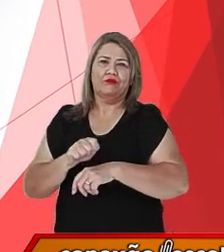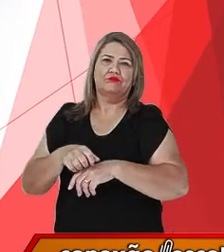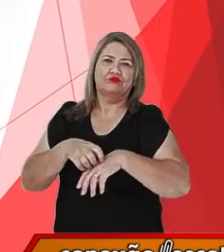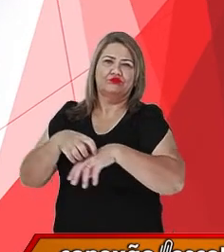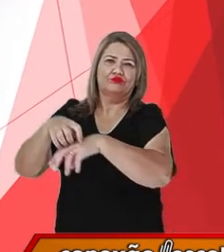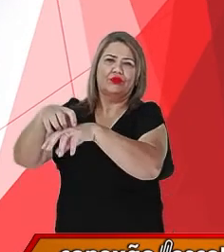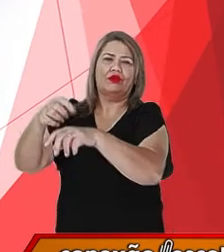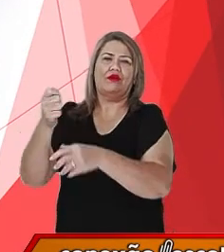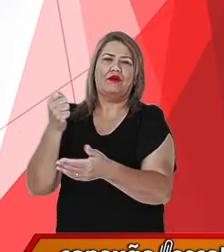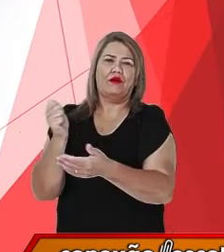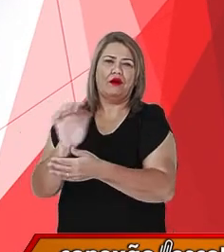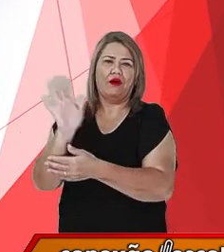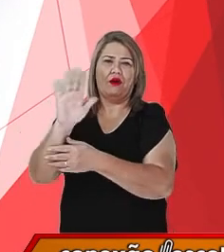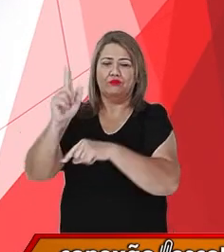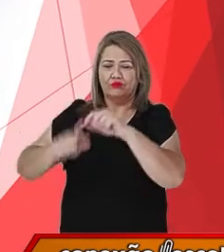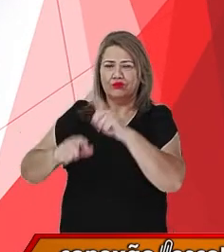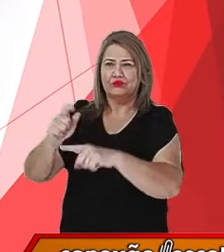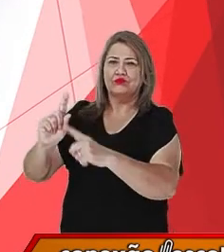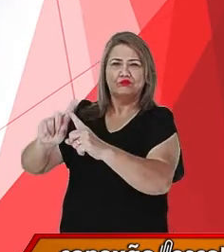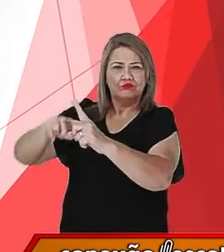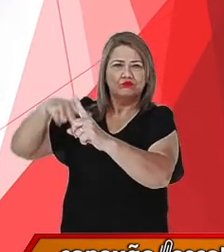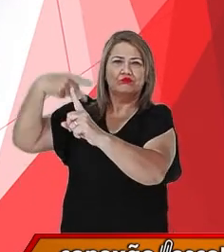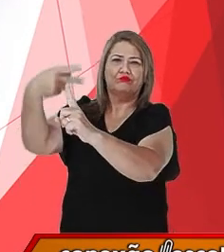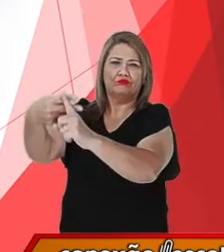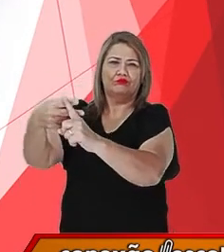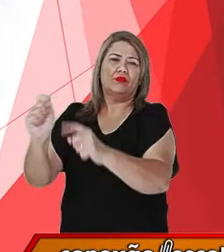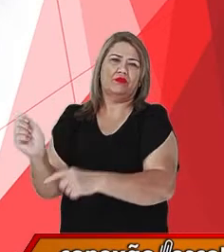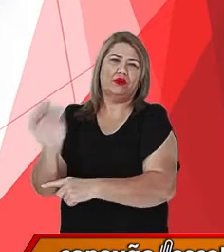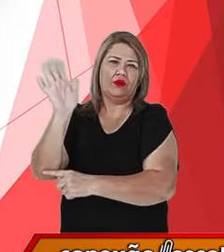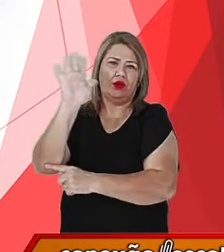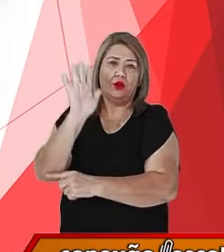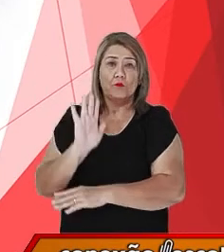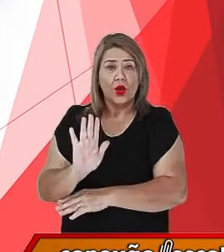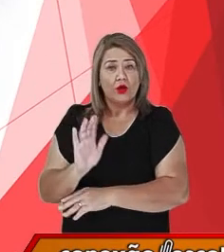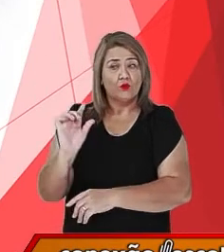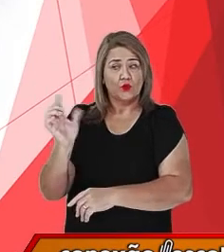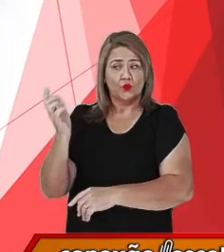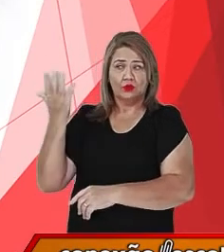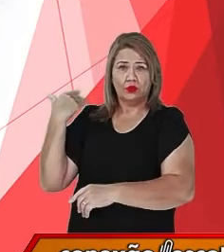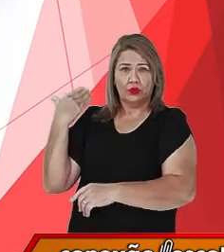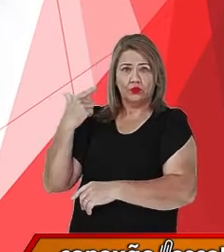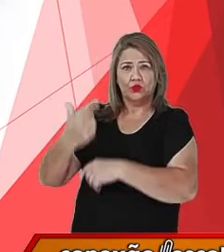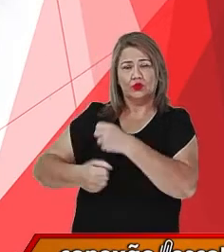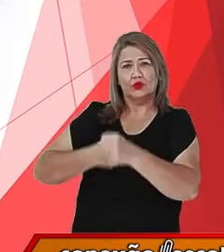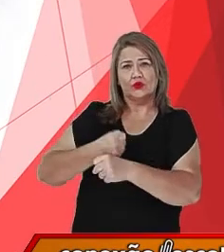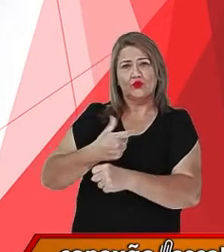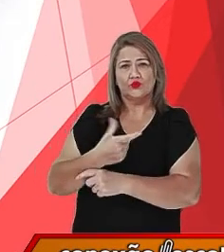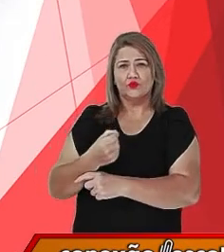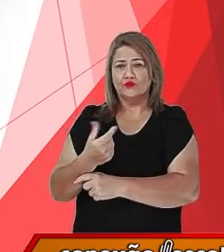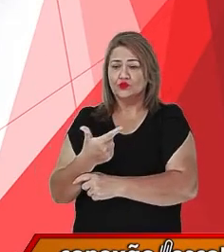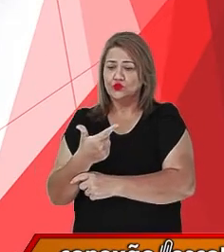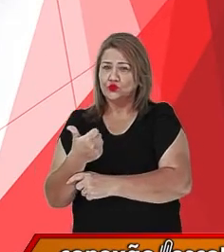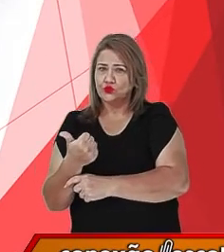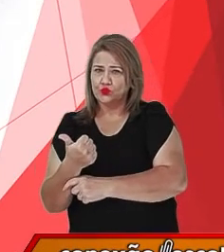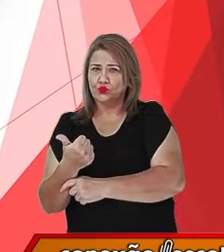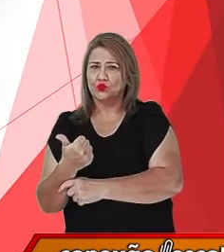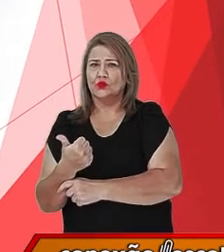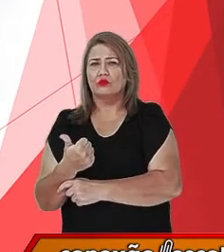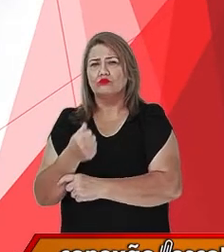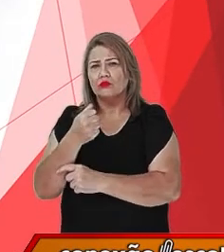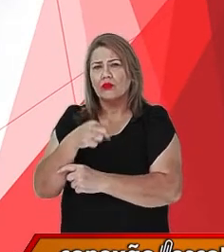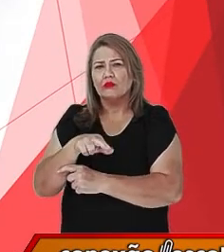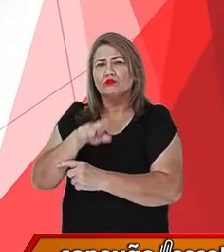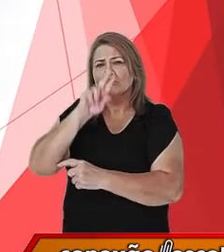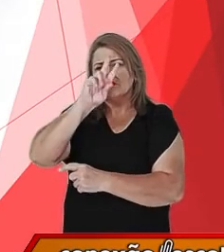aumentando o valor do produto final. Mais recentemente, em 2021, nós vimos a dificuldade de levar